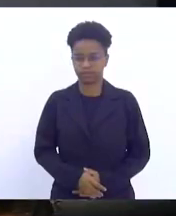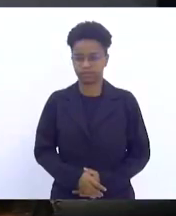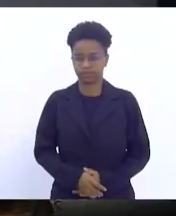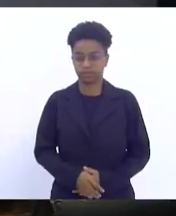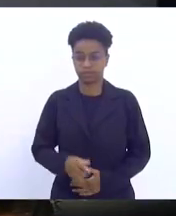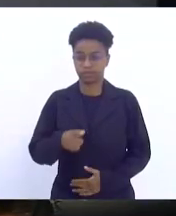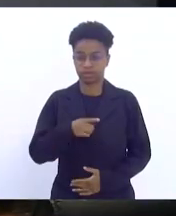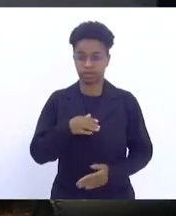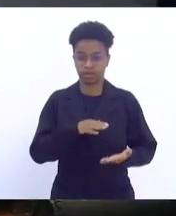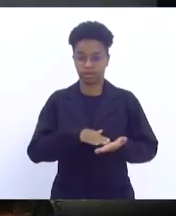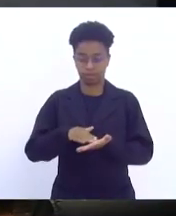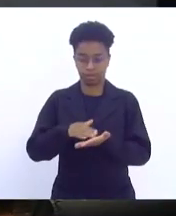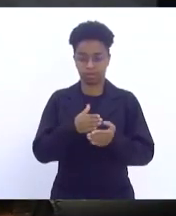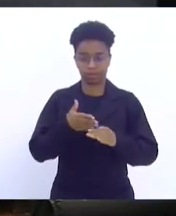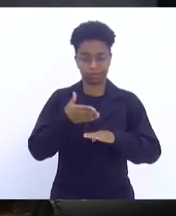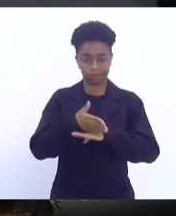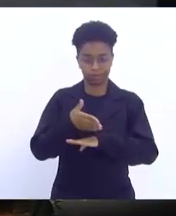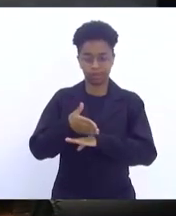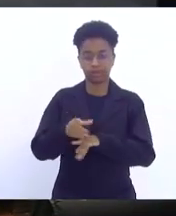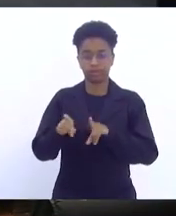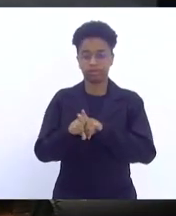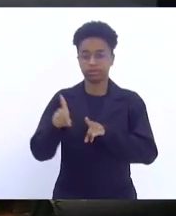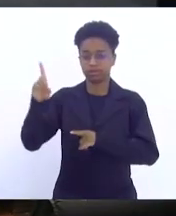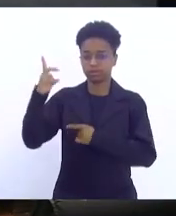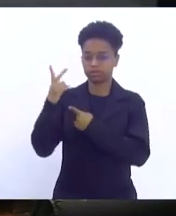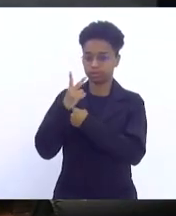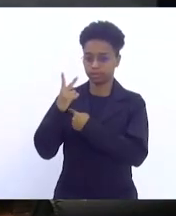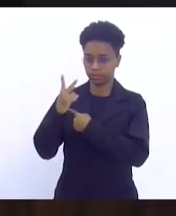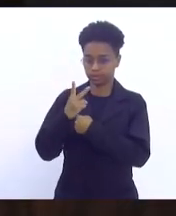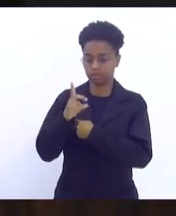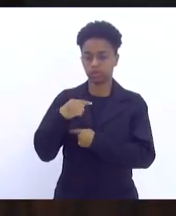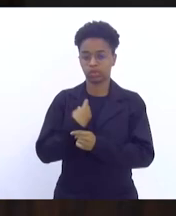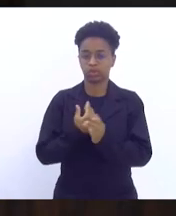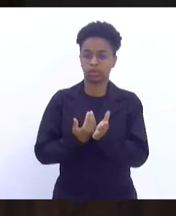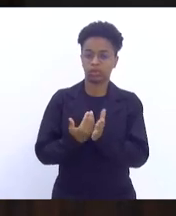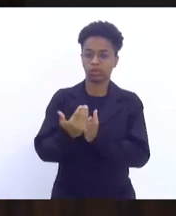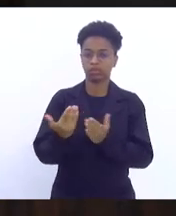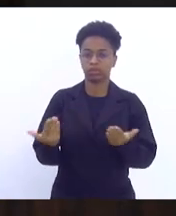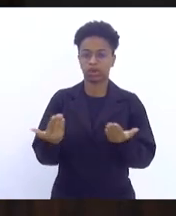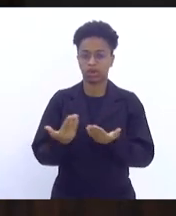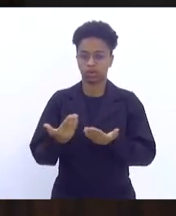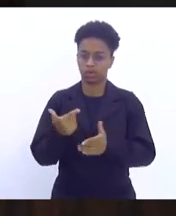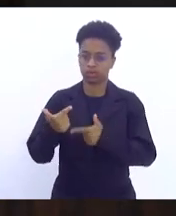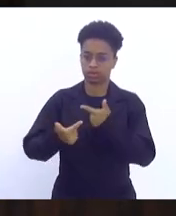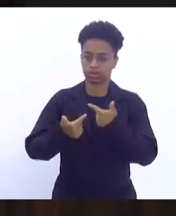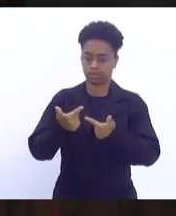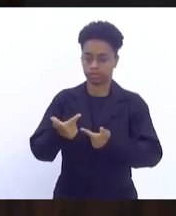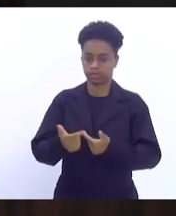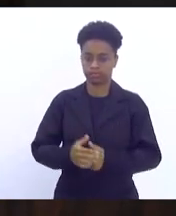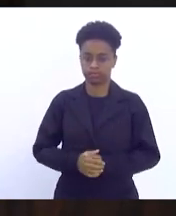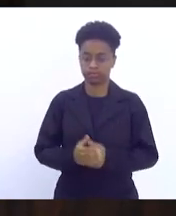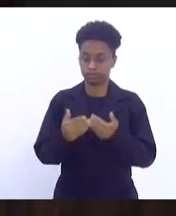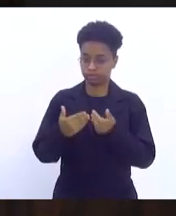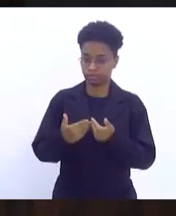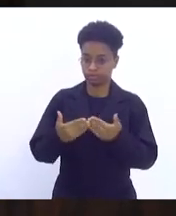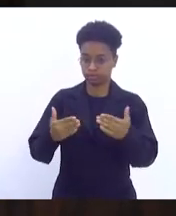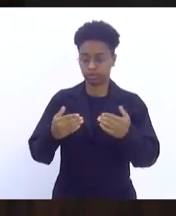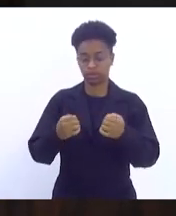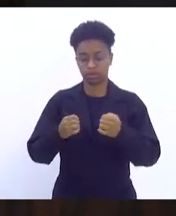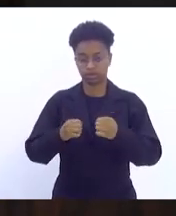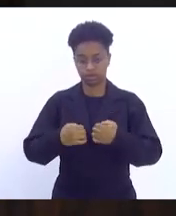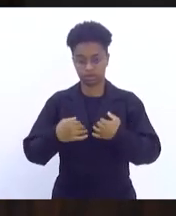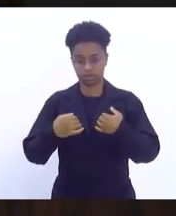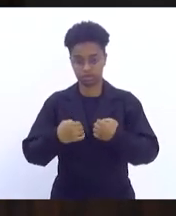Havendo o número regimental legal e sob a proteção de Deus, iniciamos os nossos trabalhos. Está aberta a